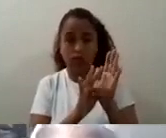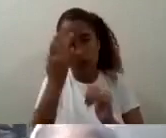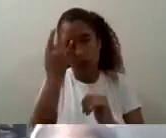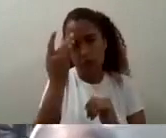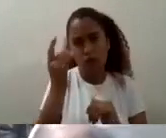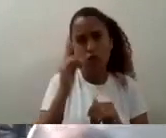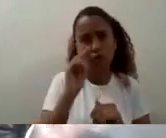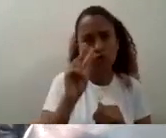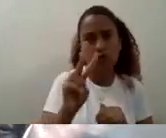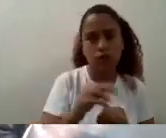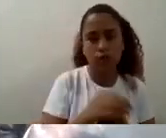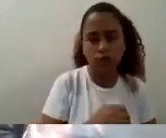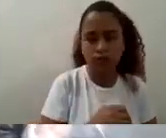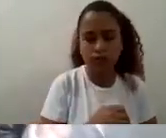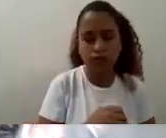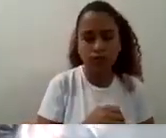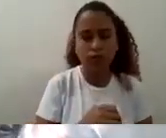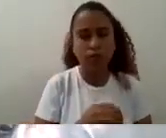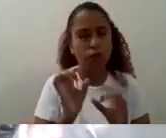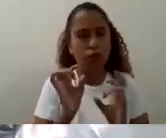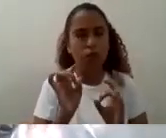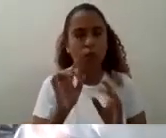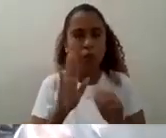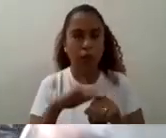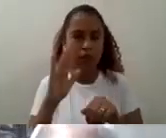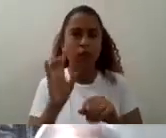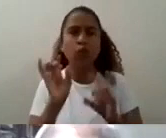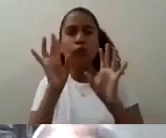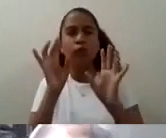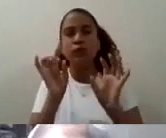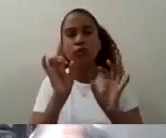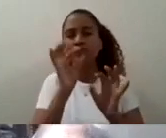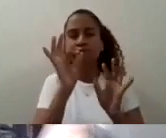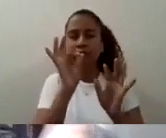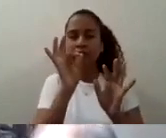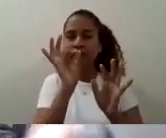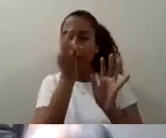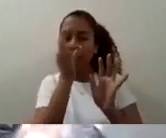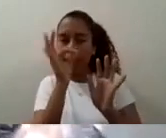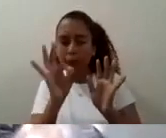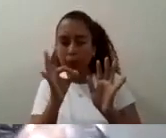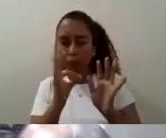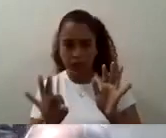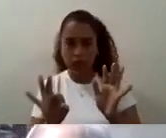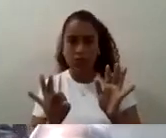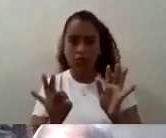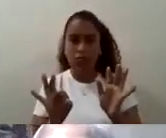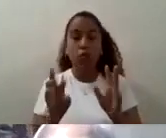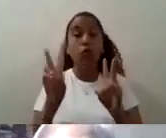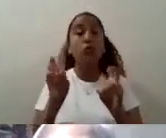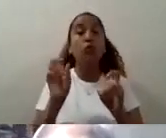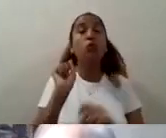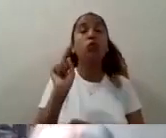do ver, então só fiz alguns apontamentos assim. Sobre o que nós temos